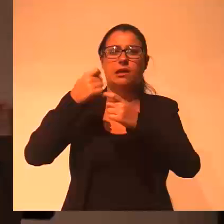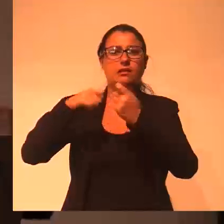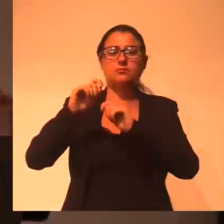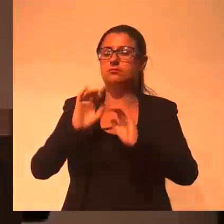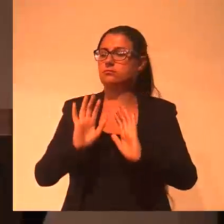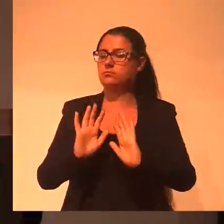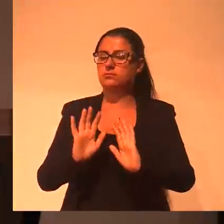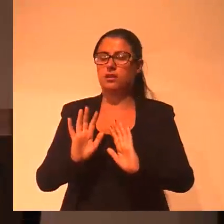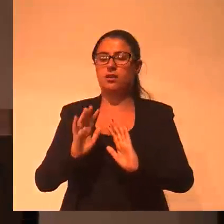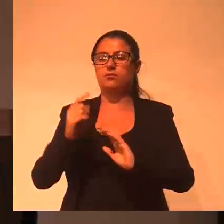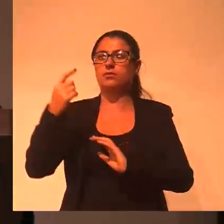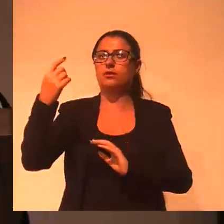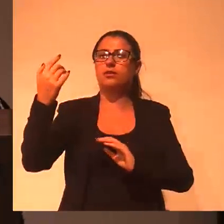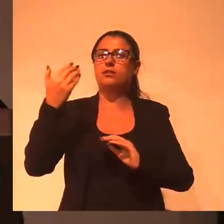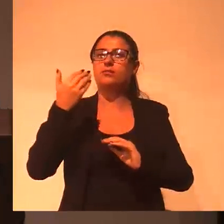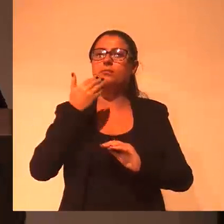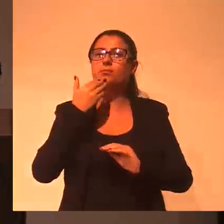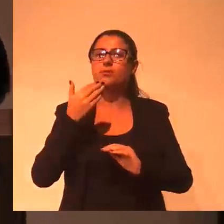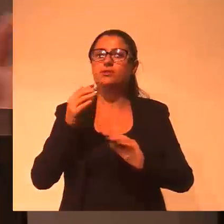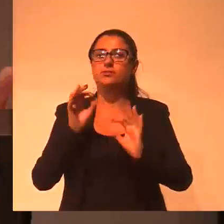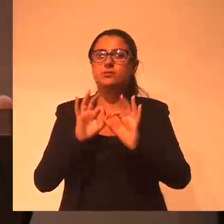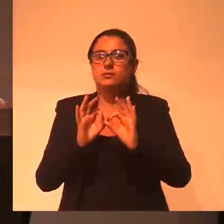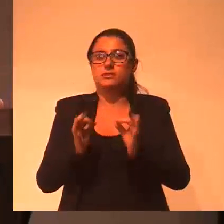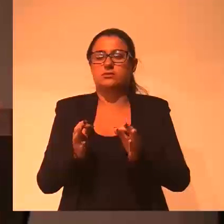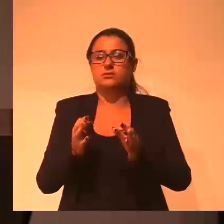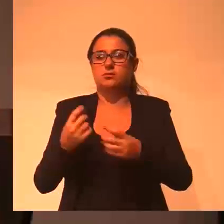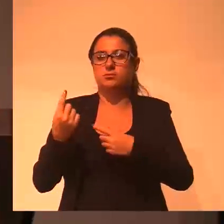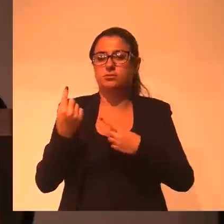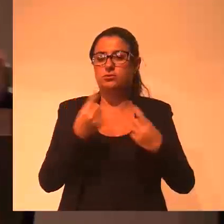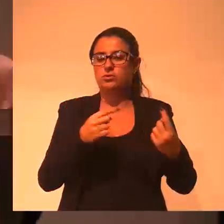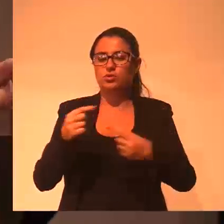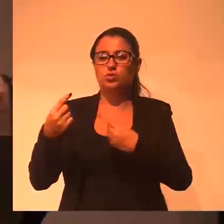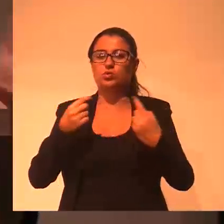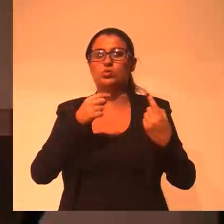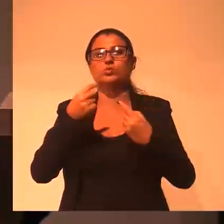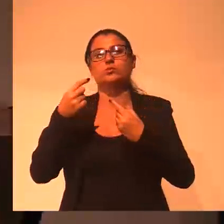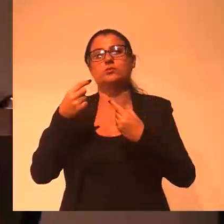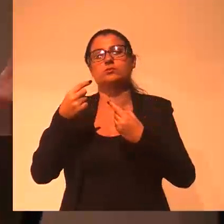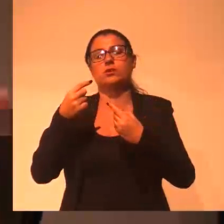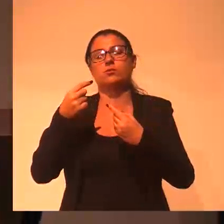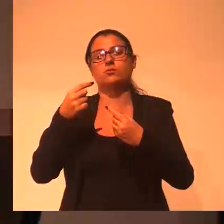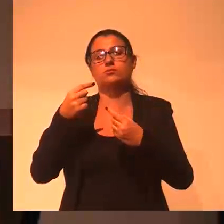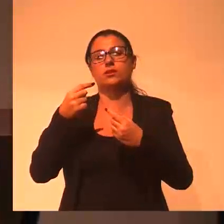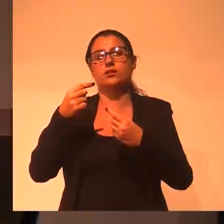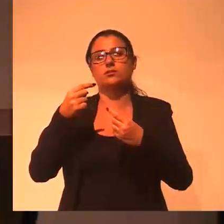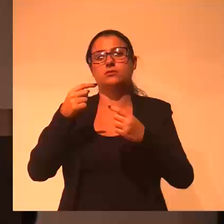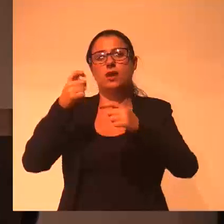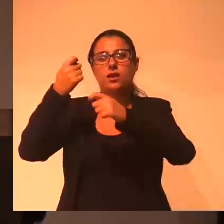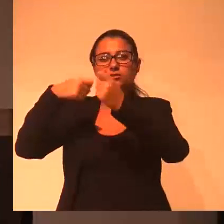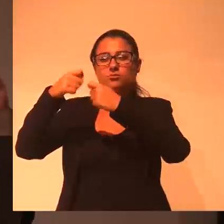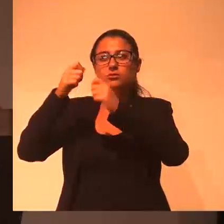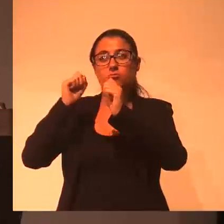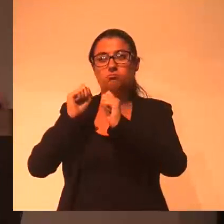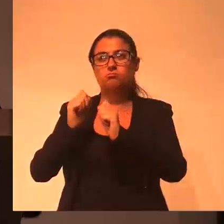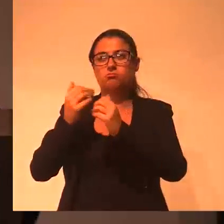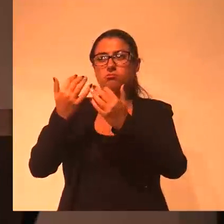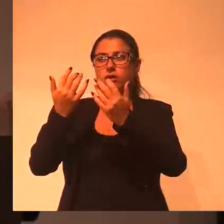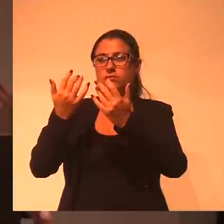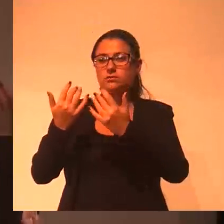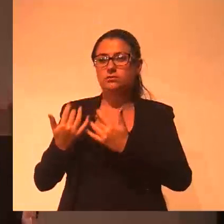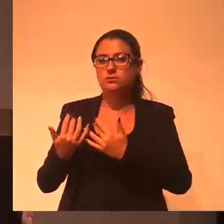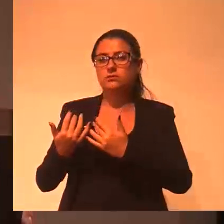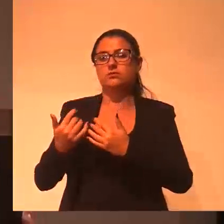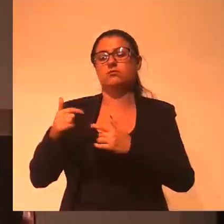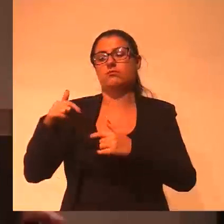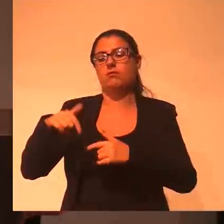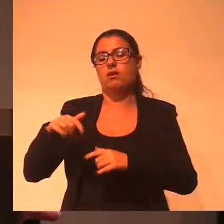a partir do momento que o Poder Executivo pode ter uma grande ideia, e essa grande ideia pode passar, de repente, por uma privatização. Mas que fique claro que